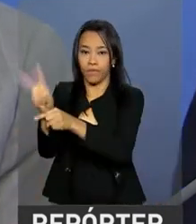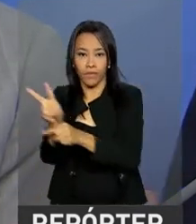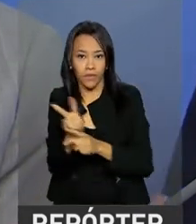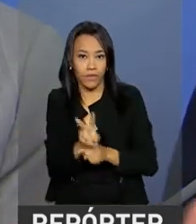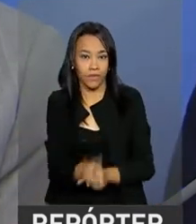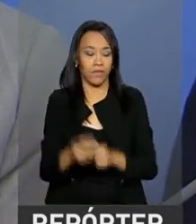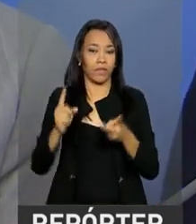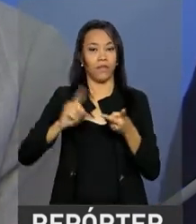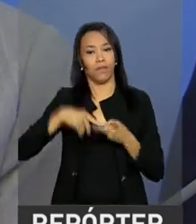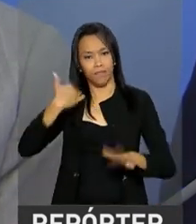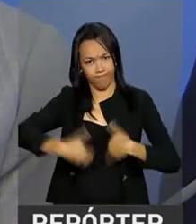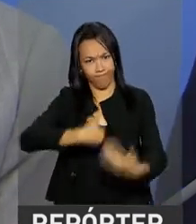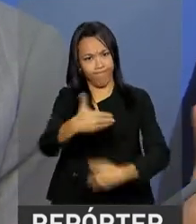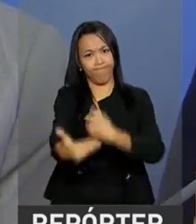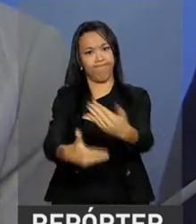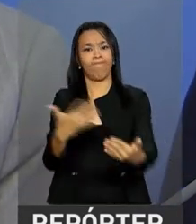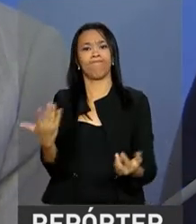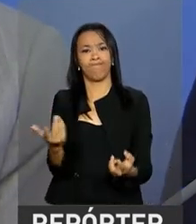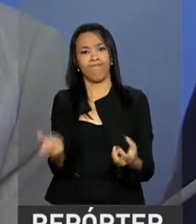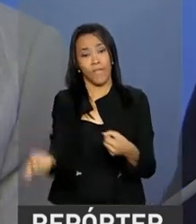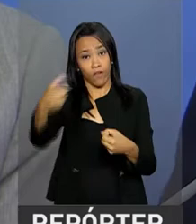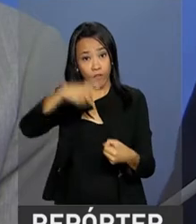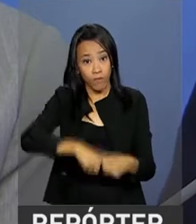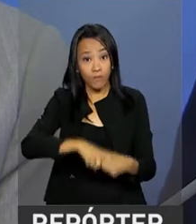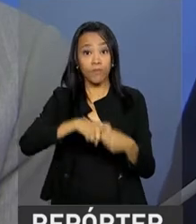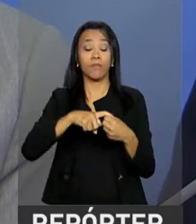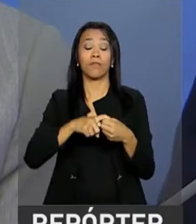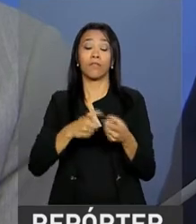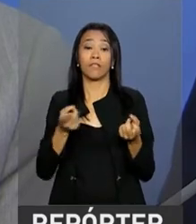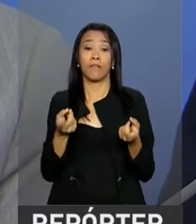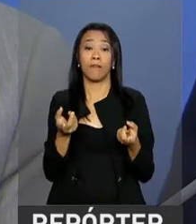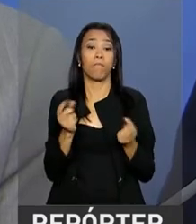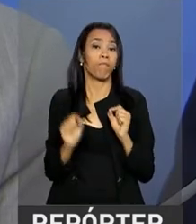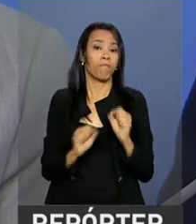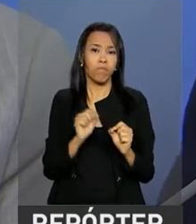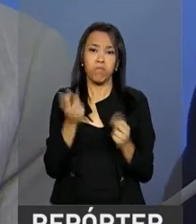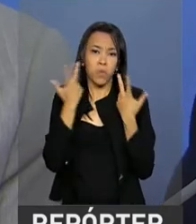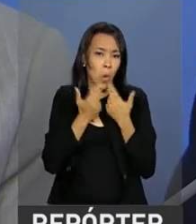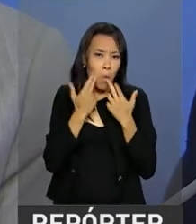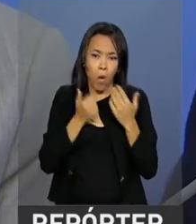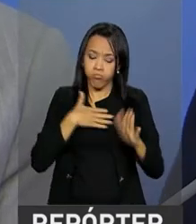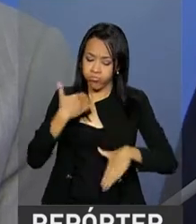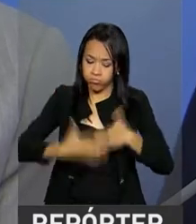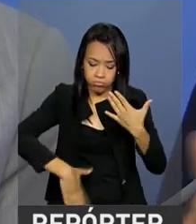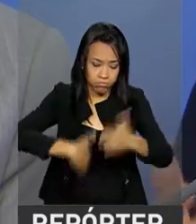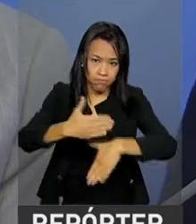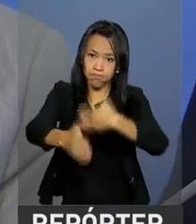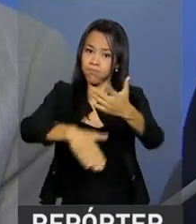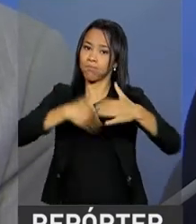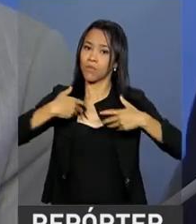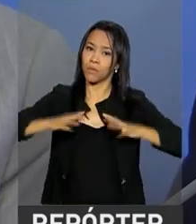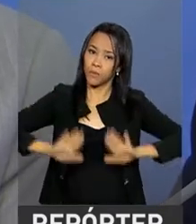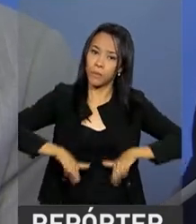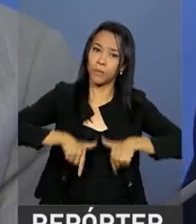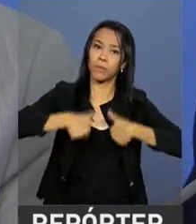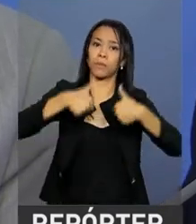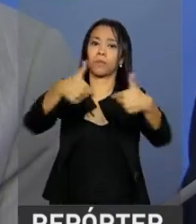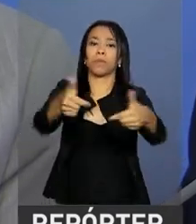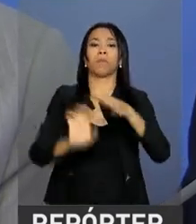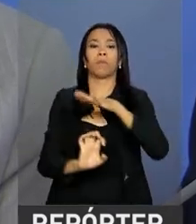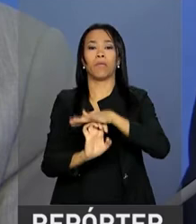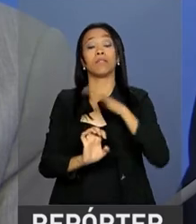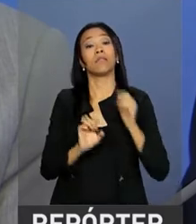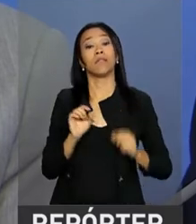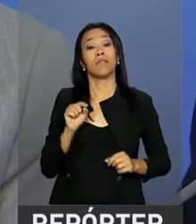etc e voltar a produzir com a regularidade mas também evidentemente isso permite